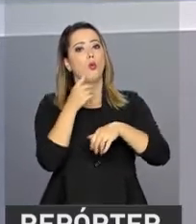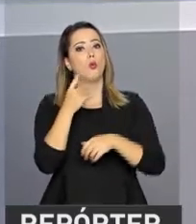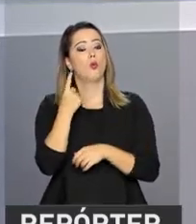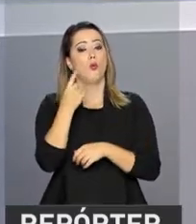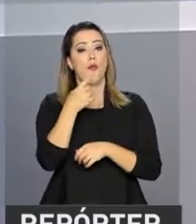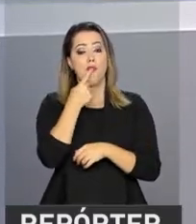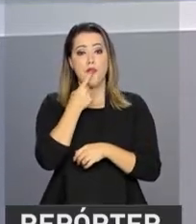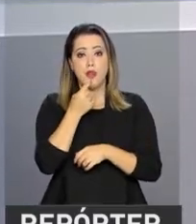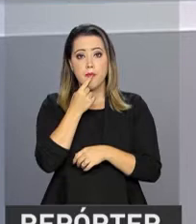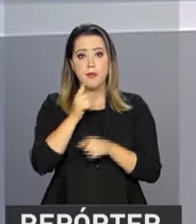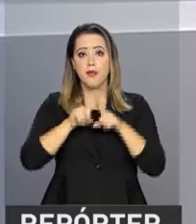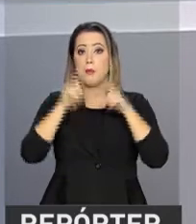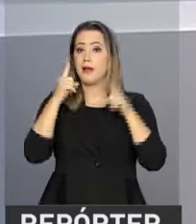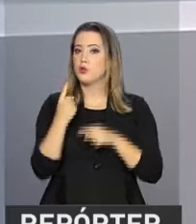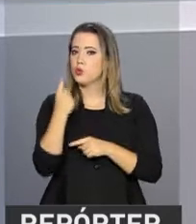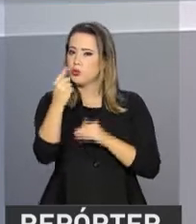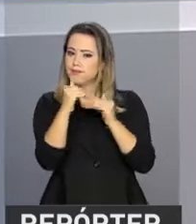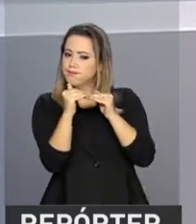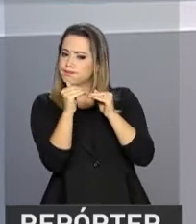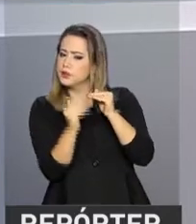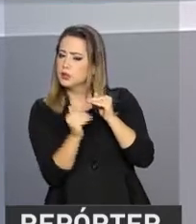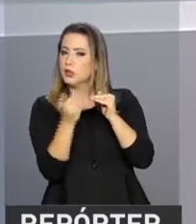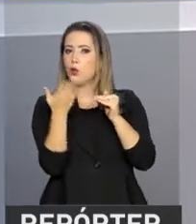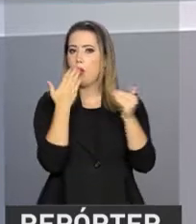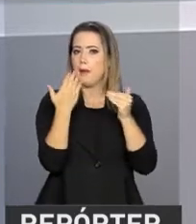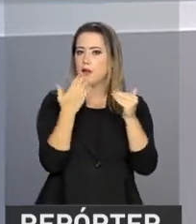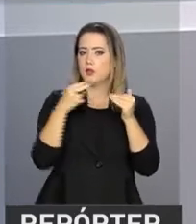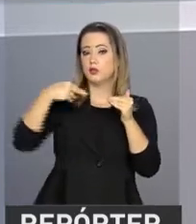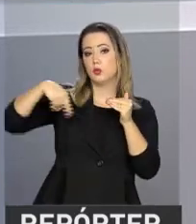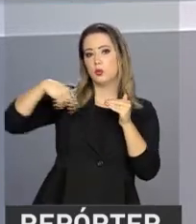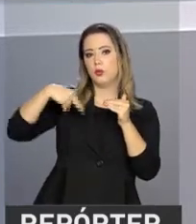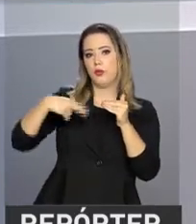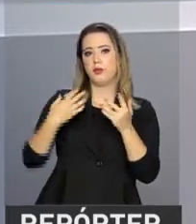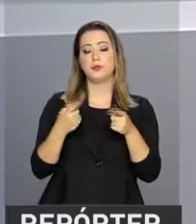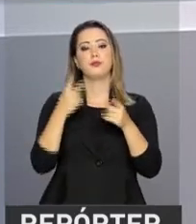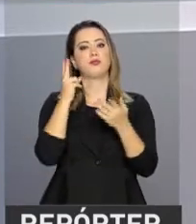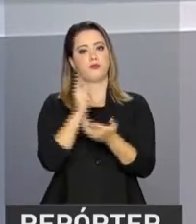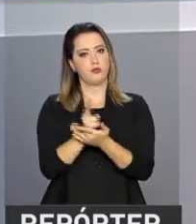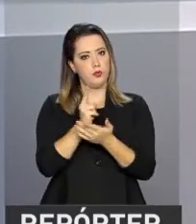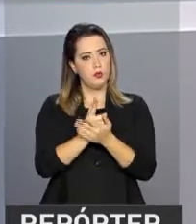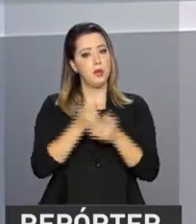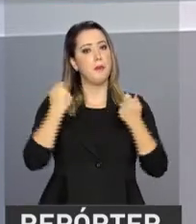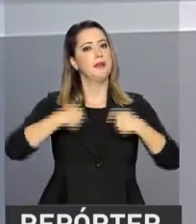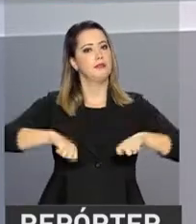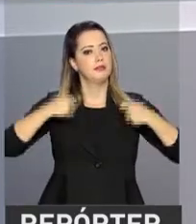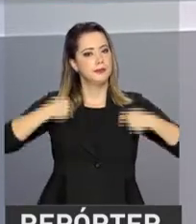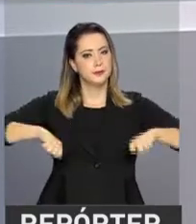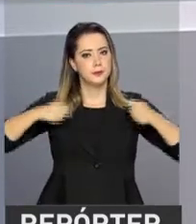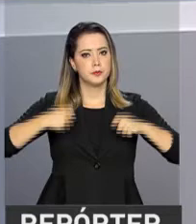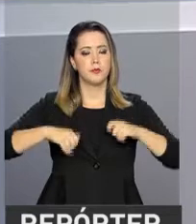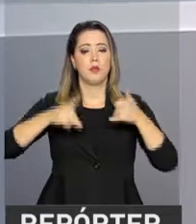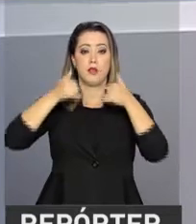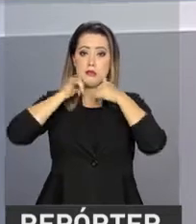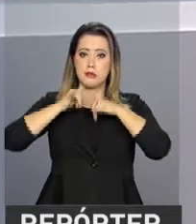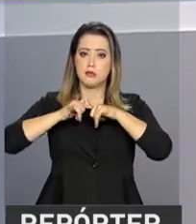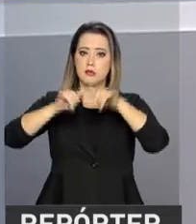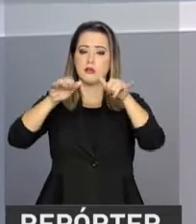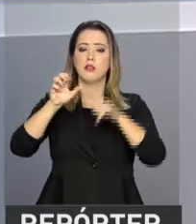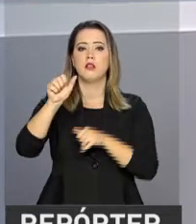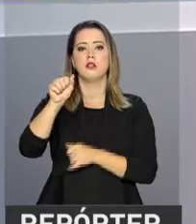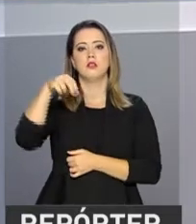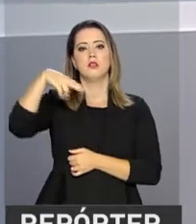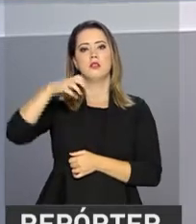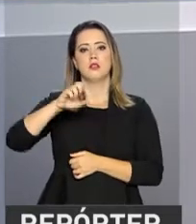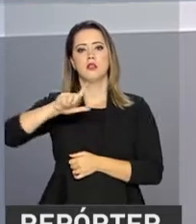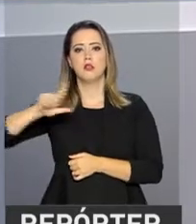mais barata do que em novembro quando foi adotado patamar 2 mesmo assim a agência nacional de energia elétrica annel alerta os